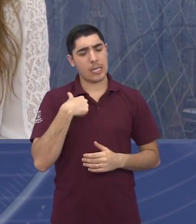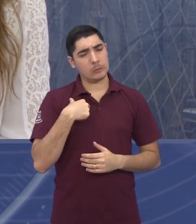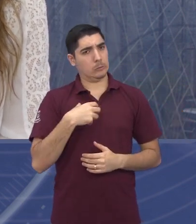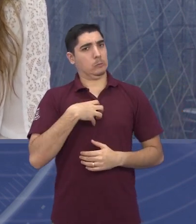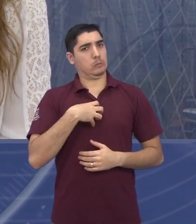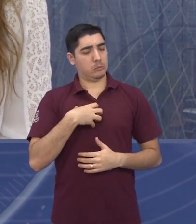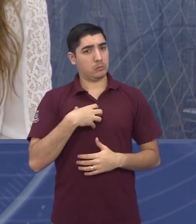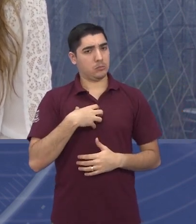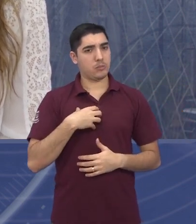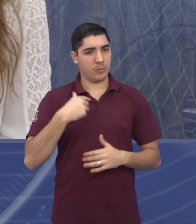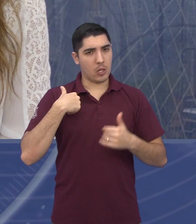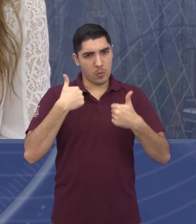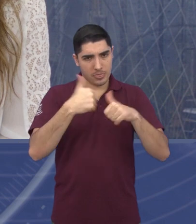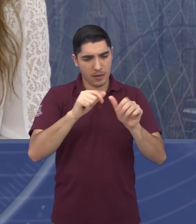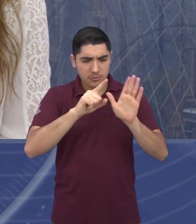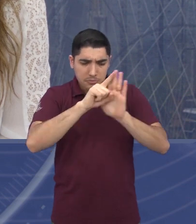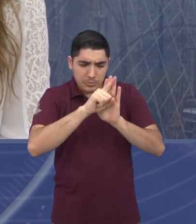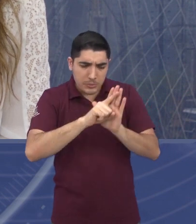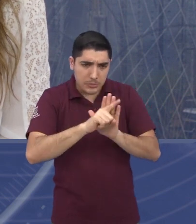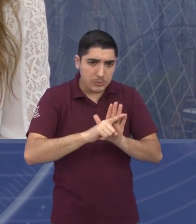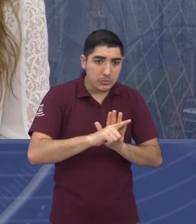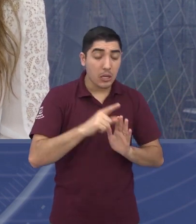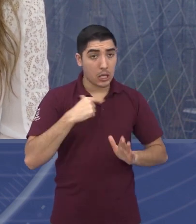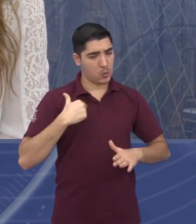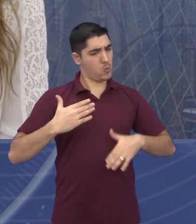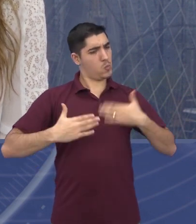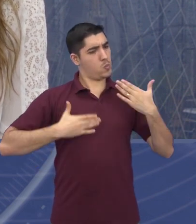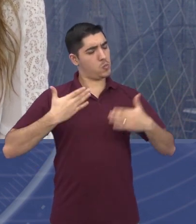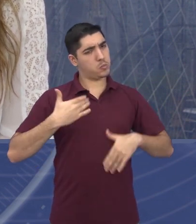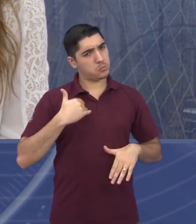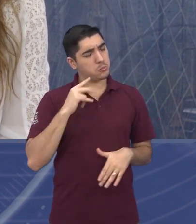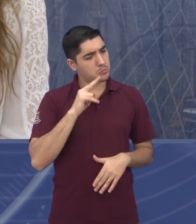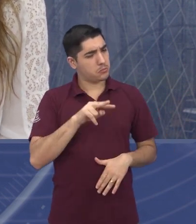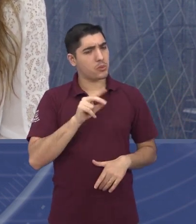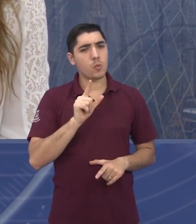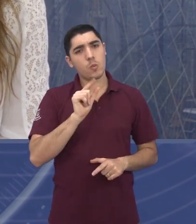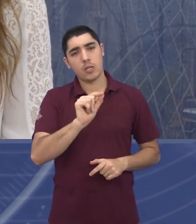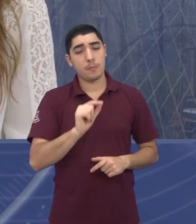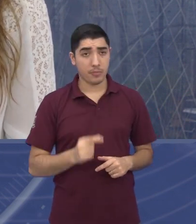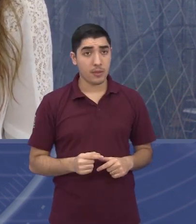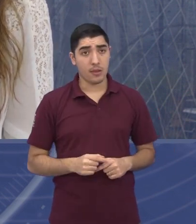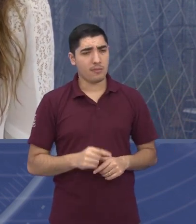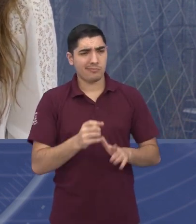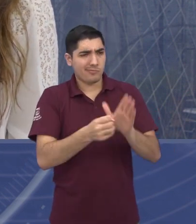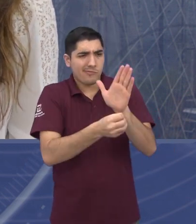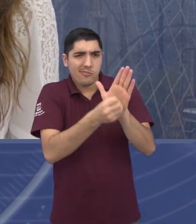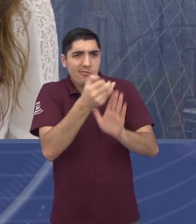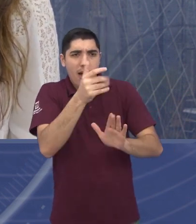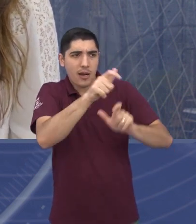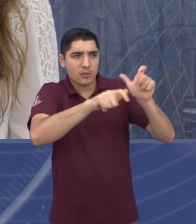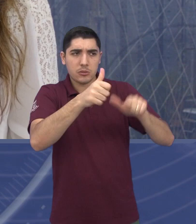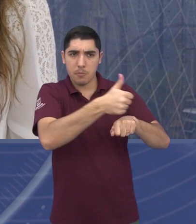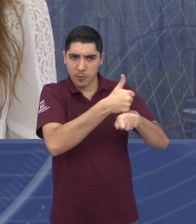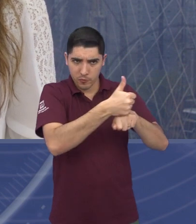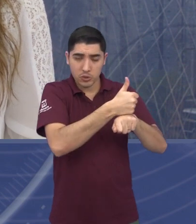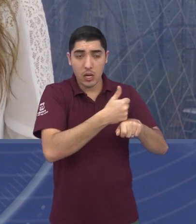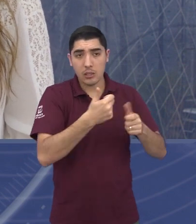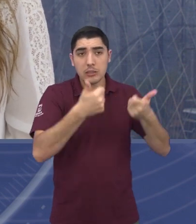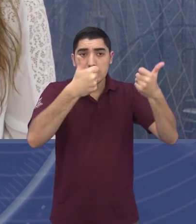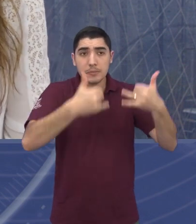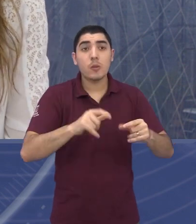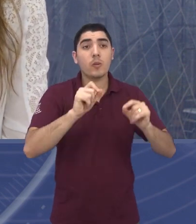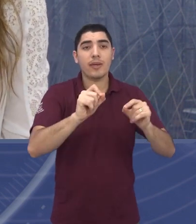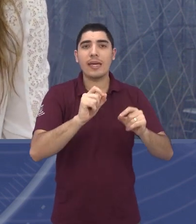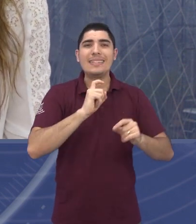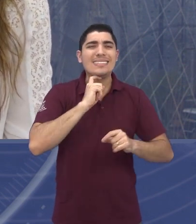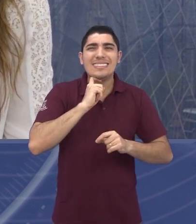muito a atenção quando eu estava fazendo as pesquisas para esse programa é que vários especialistas apontam que nenhum